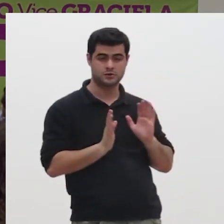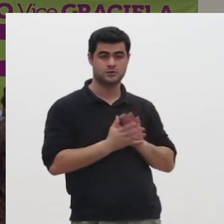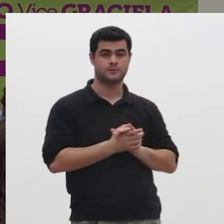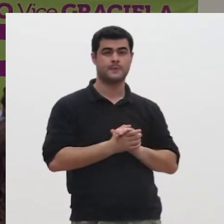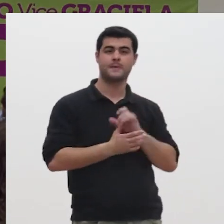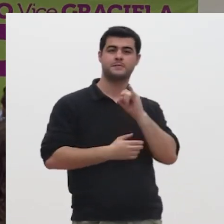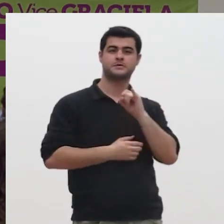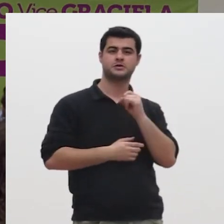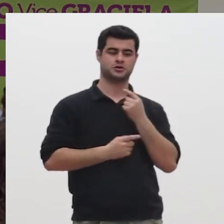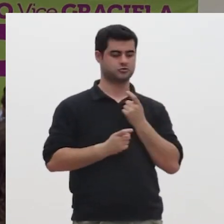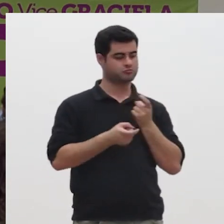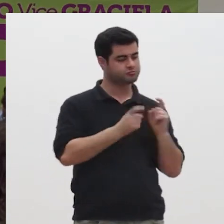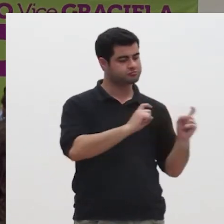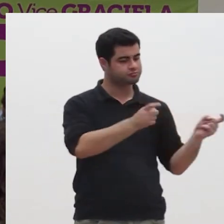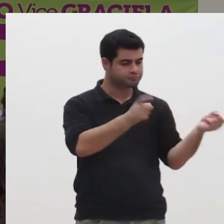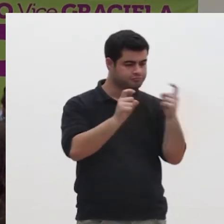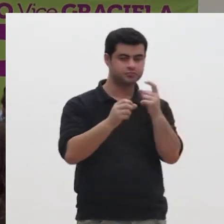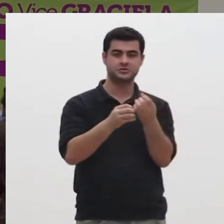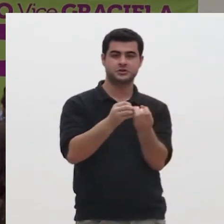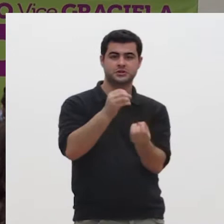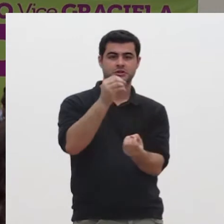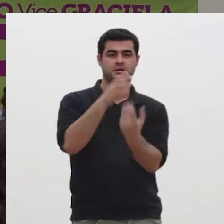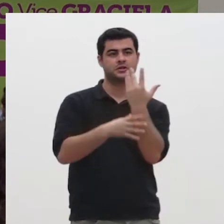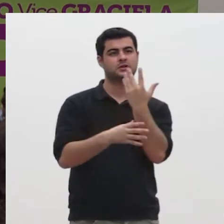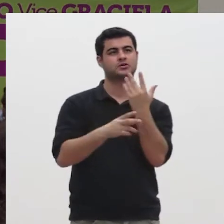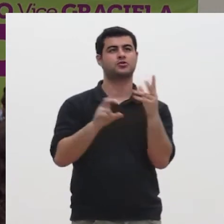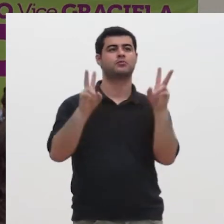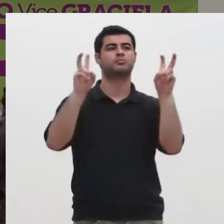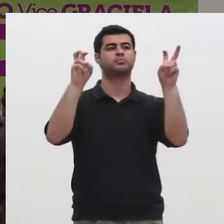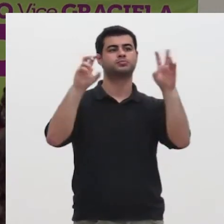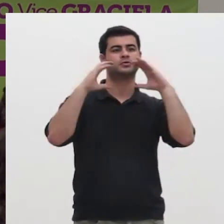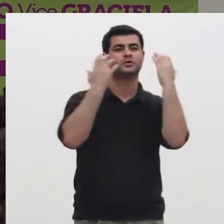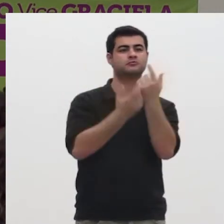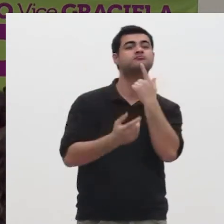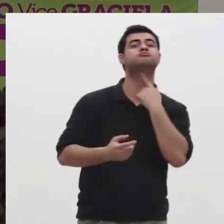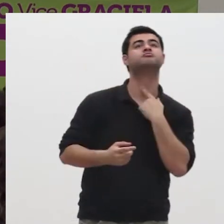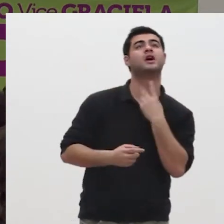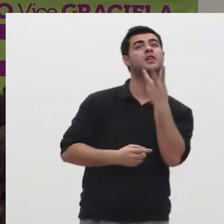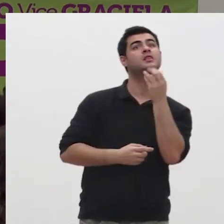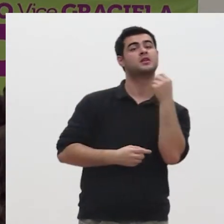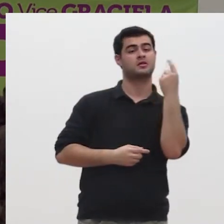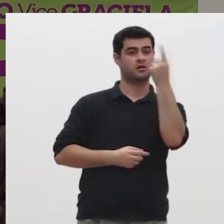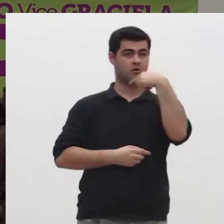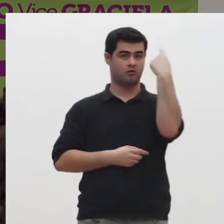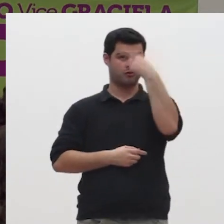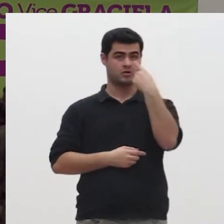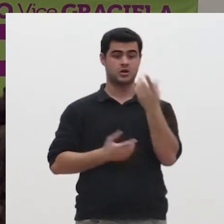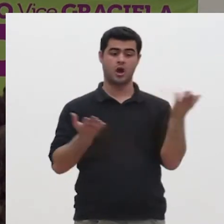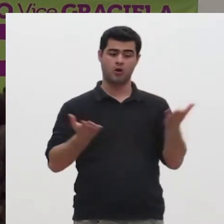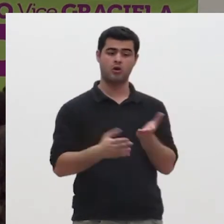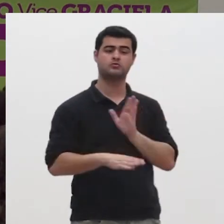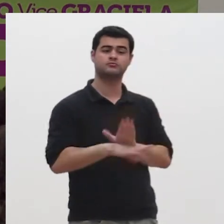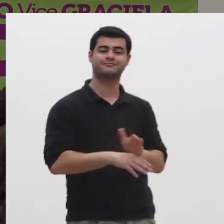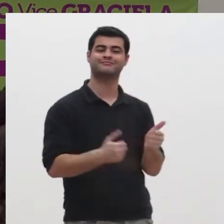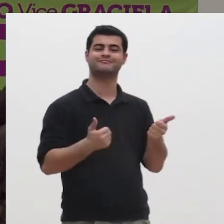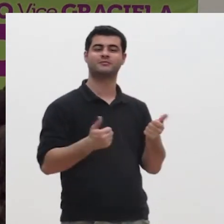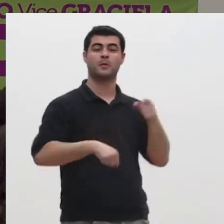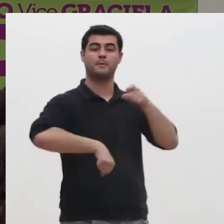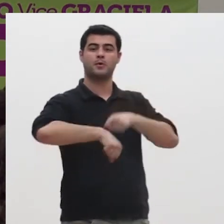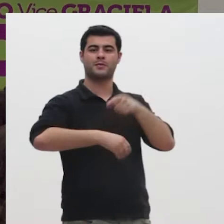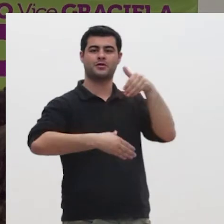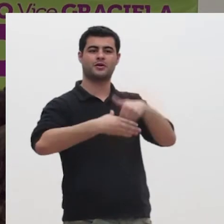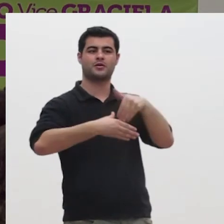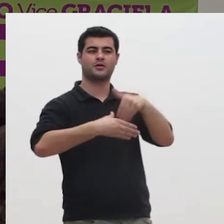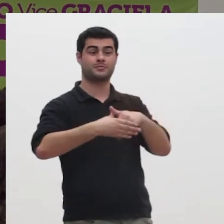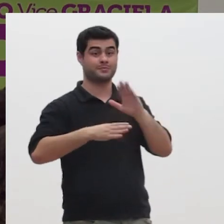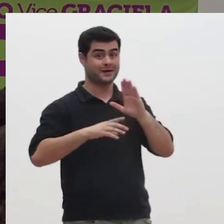e implementa de uma maneira populista a questão das 30 horas, isso pode servir agora para o momento eleitoral, mas vocês